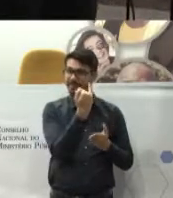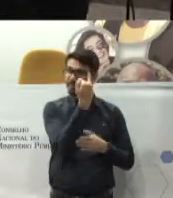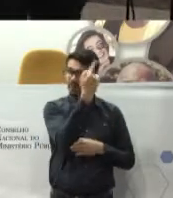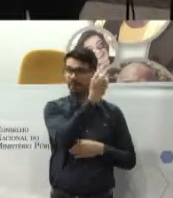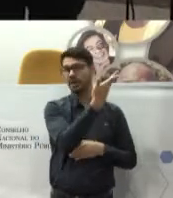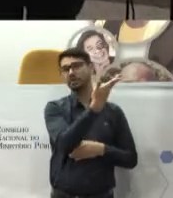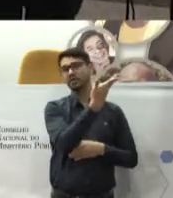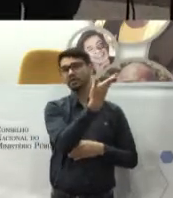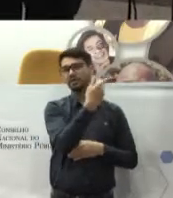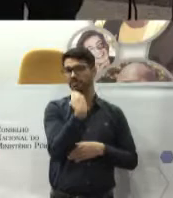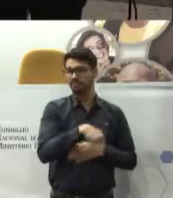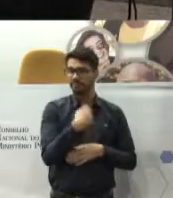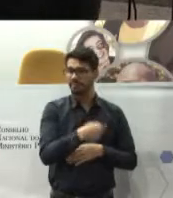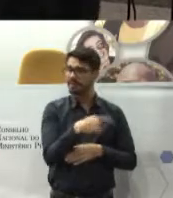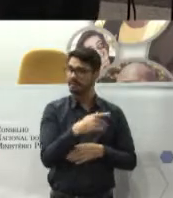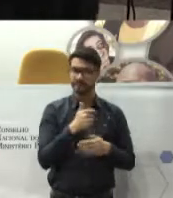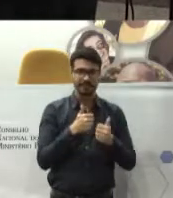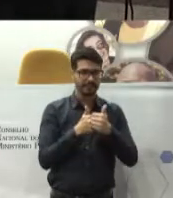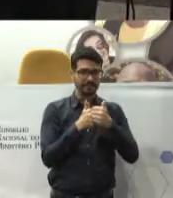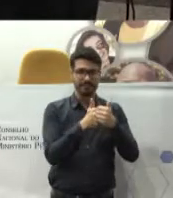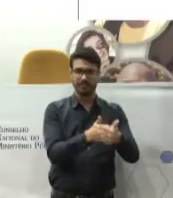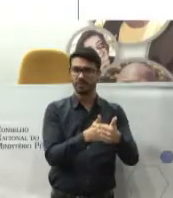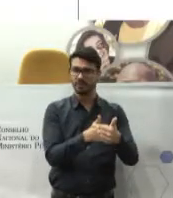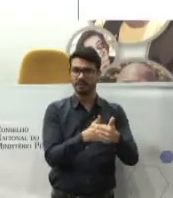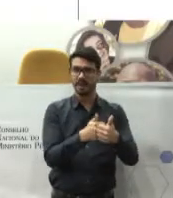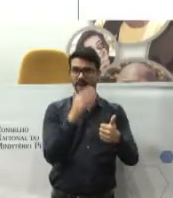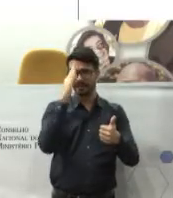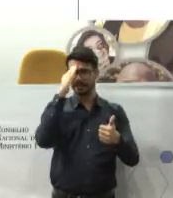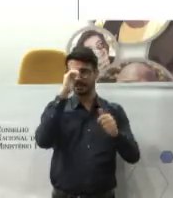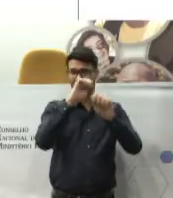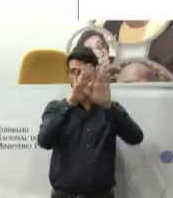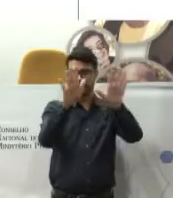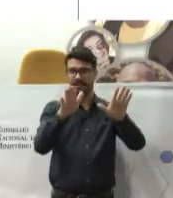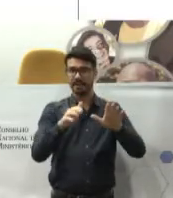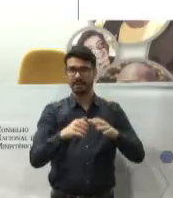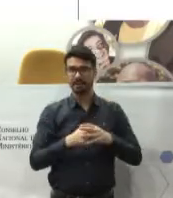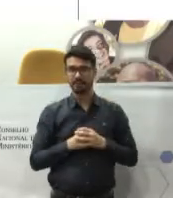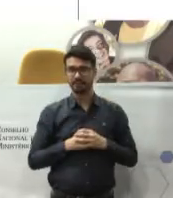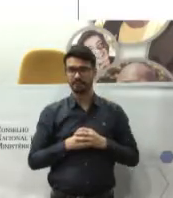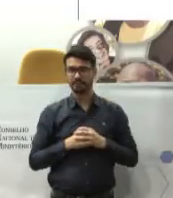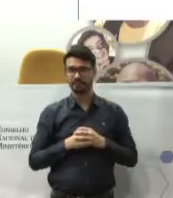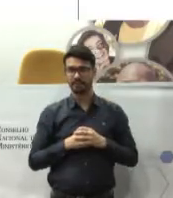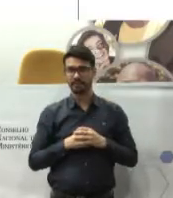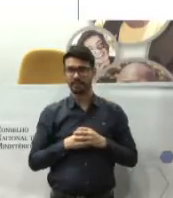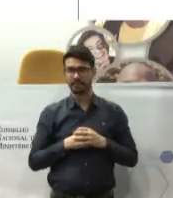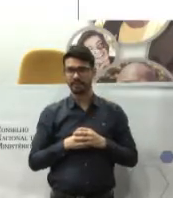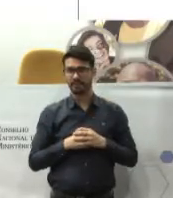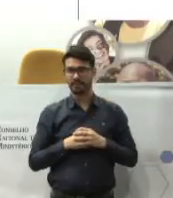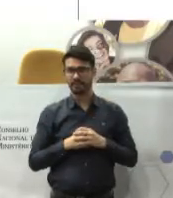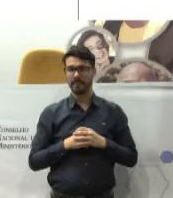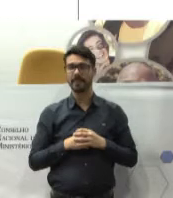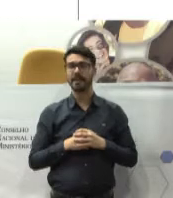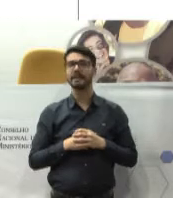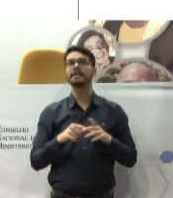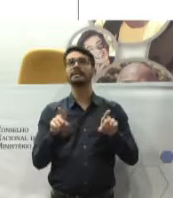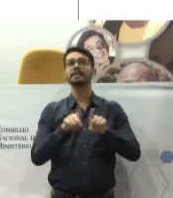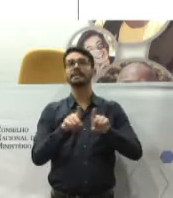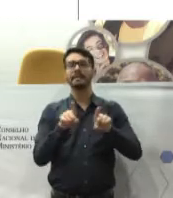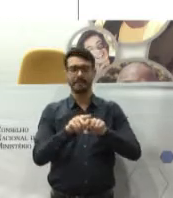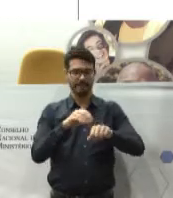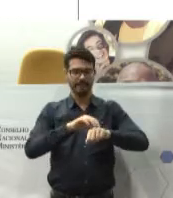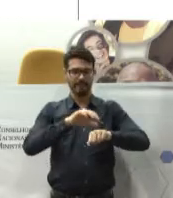que temos que dele nos aproximar. Depois, não, voltando, que eu não tinha terminado.